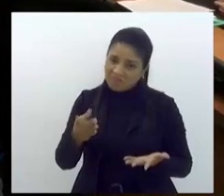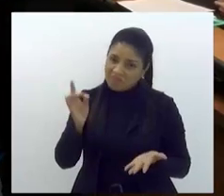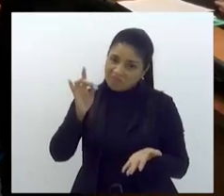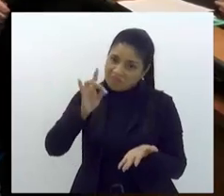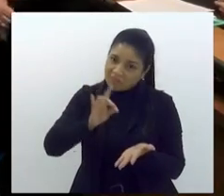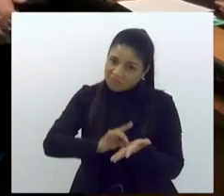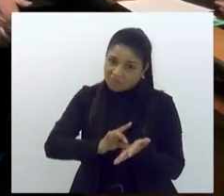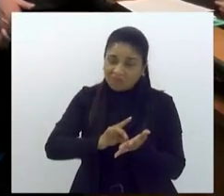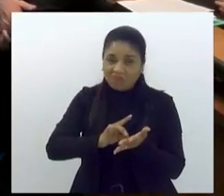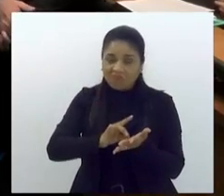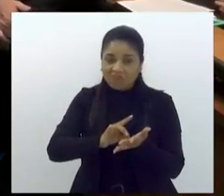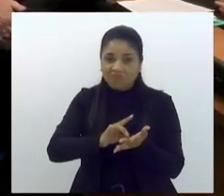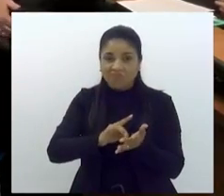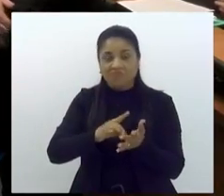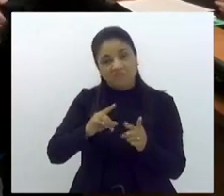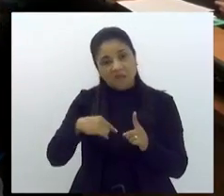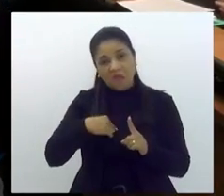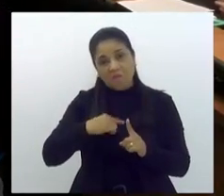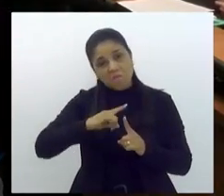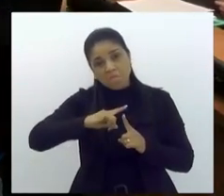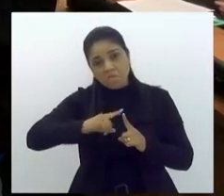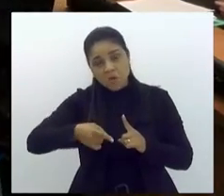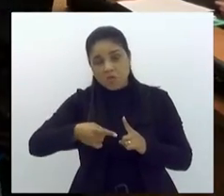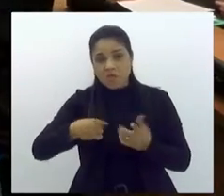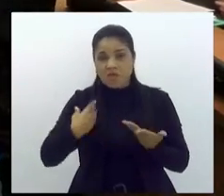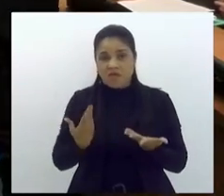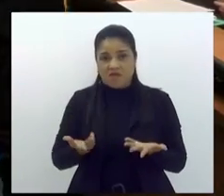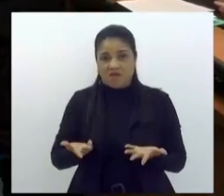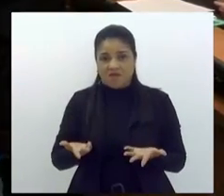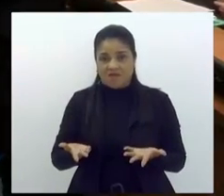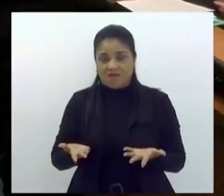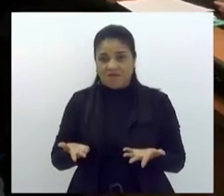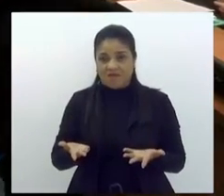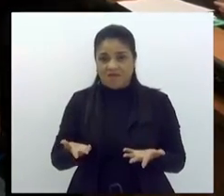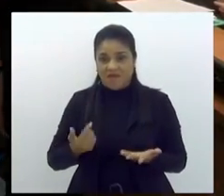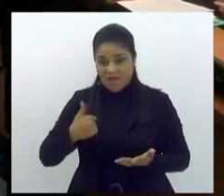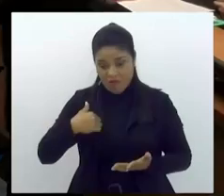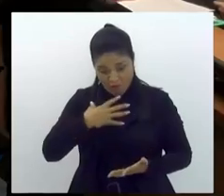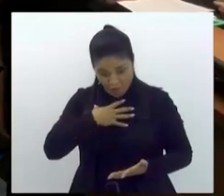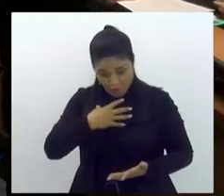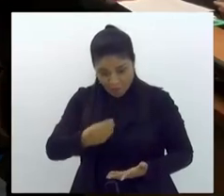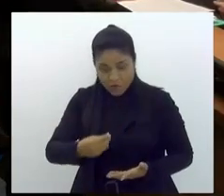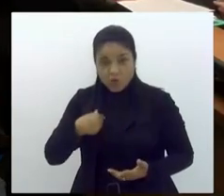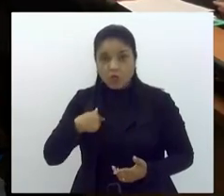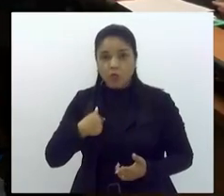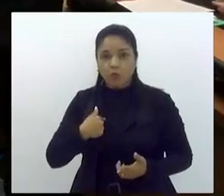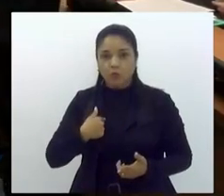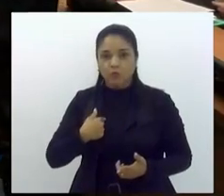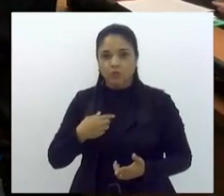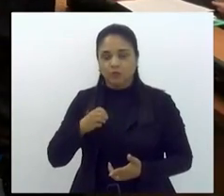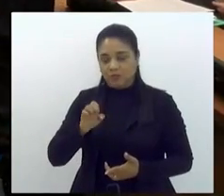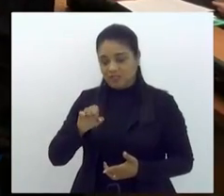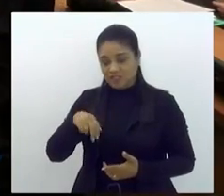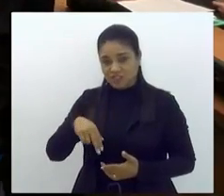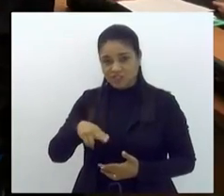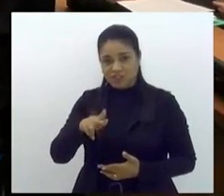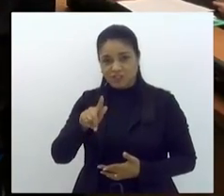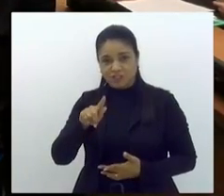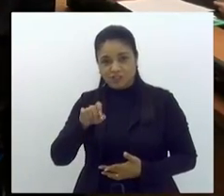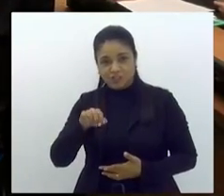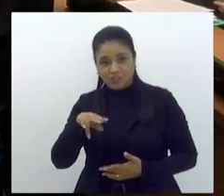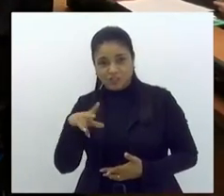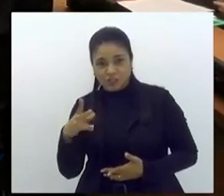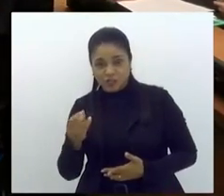Além do mais Deputado Márcio Gualberto Eu sou filho do Engenho de Dentro da chave